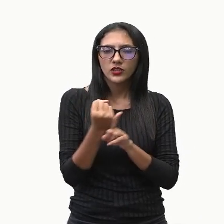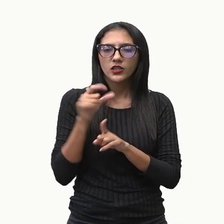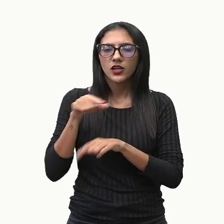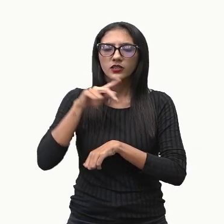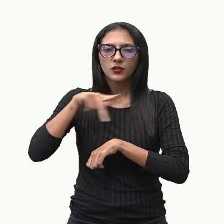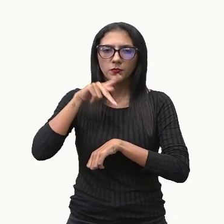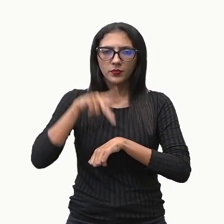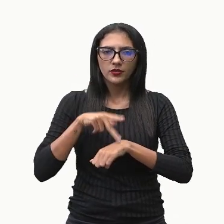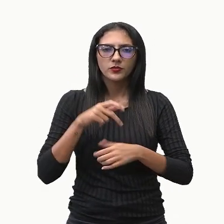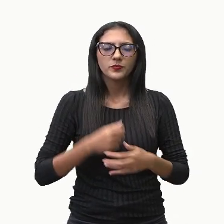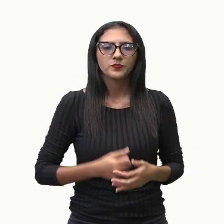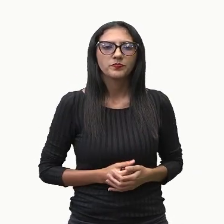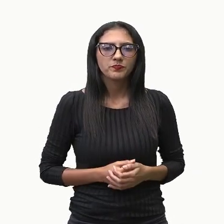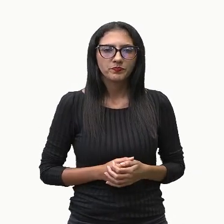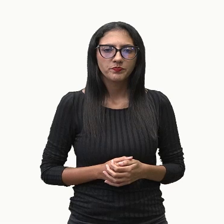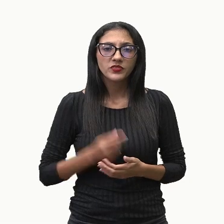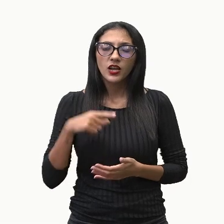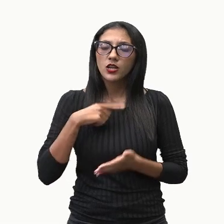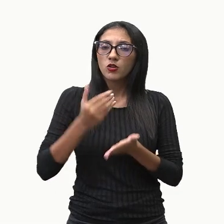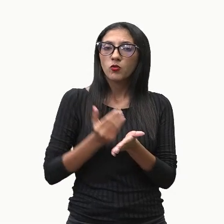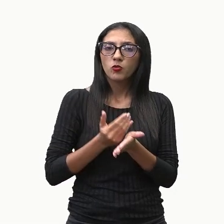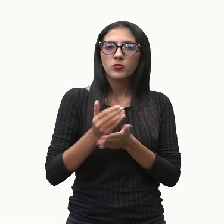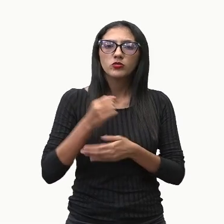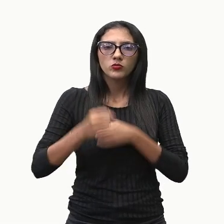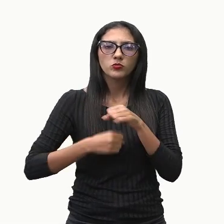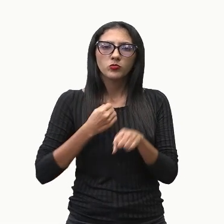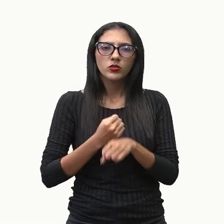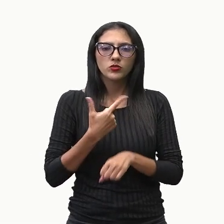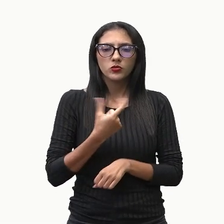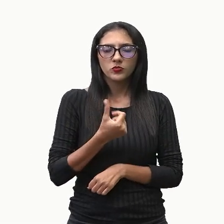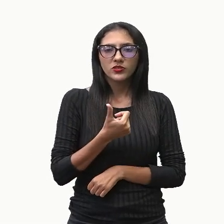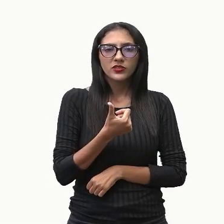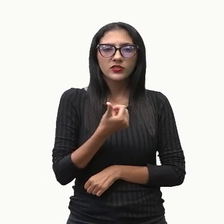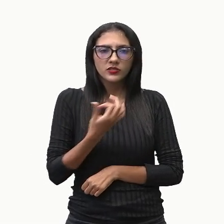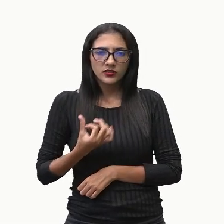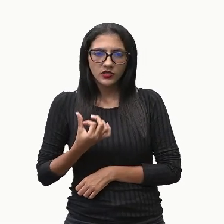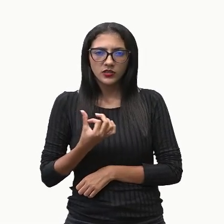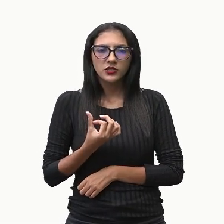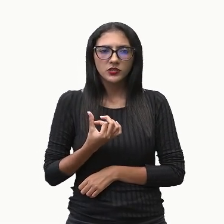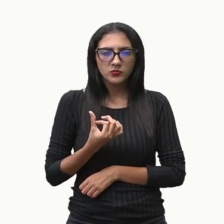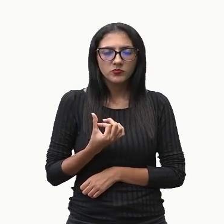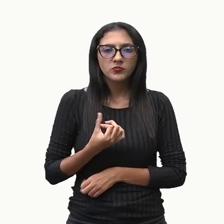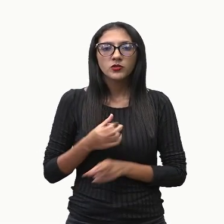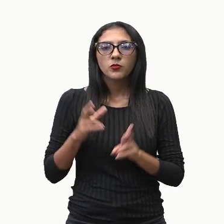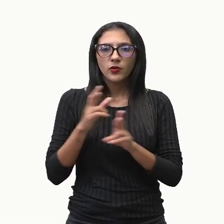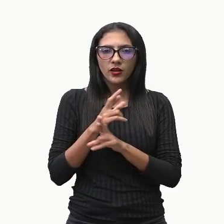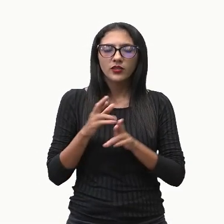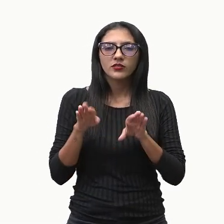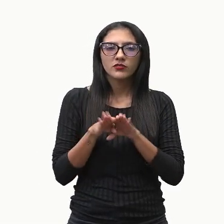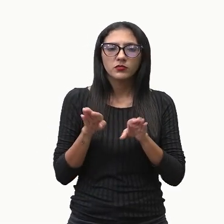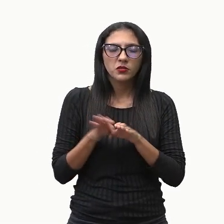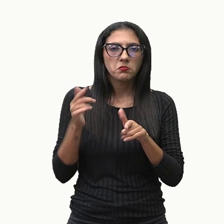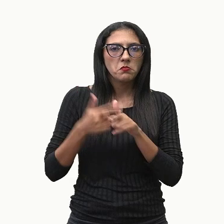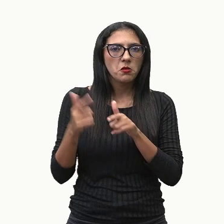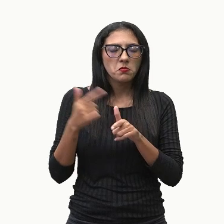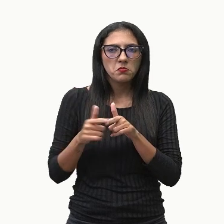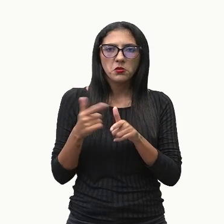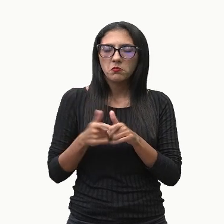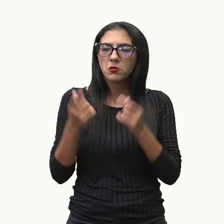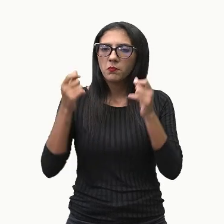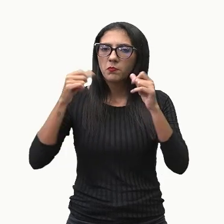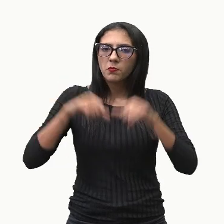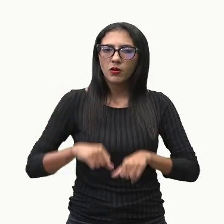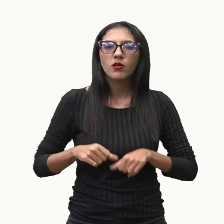do Sul. Ele foi estabelecido lá em 2016 em resposta ao agravamento da Guerra Civil no Sudão do